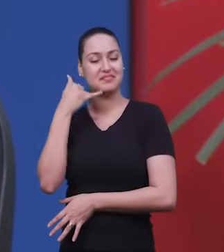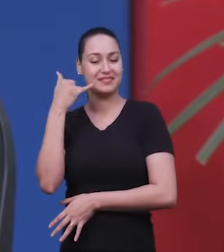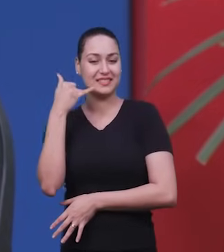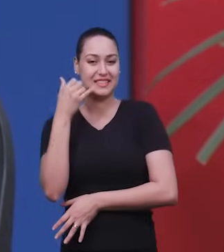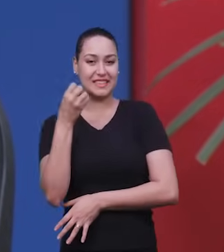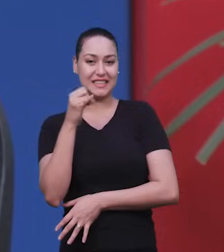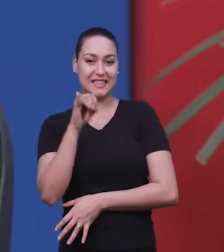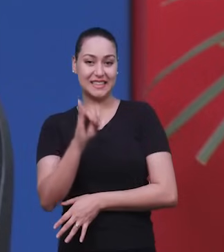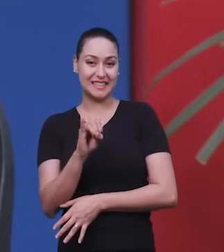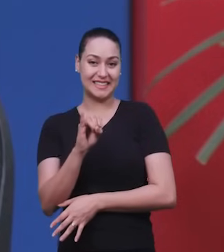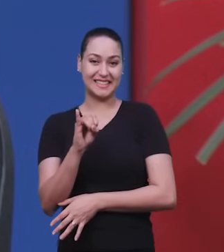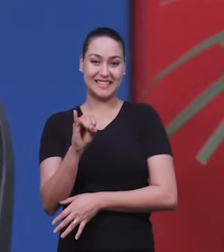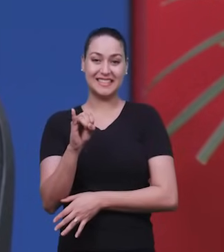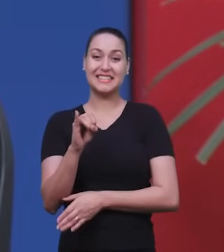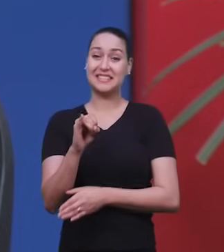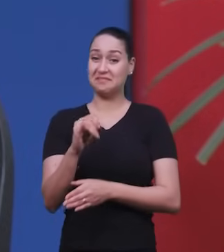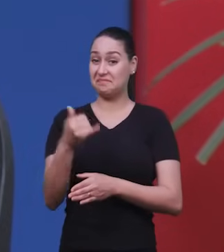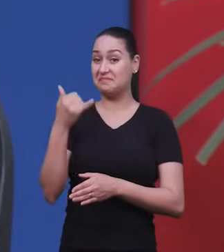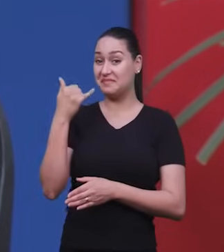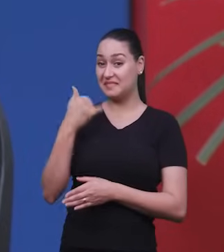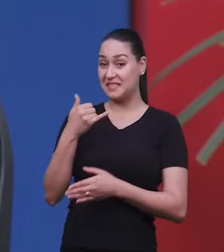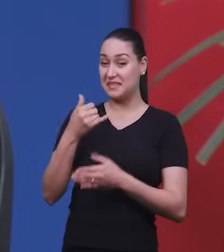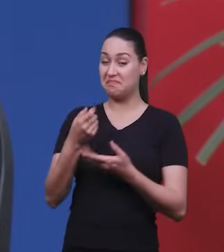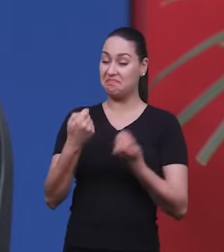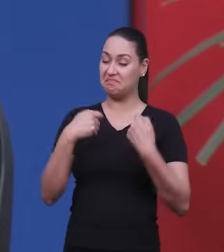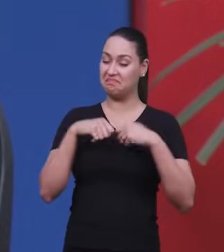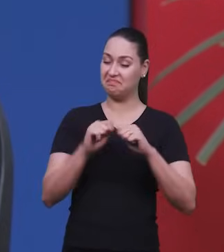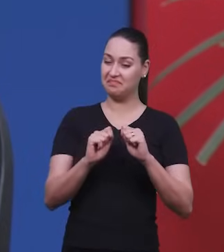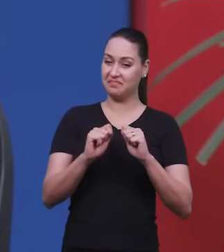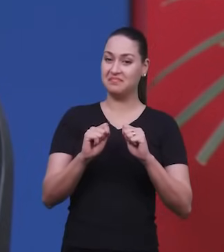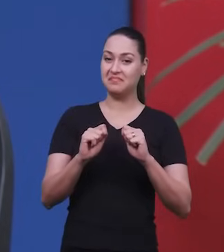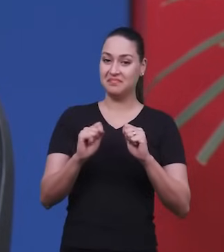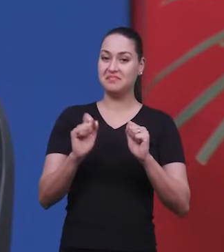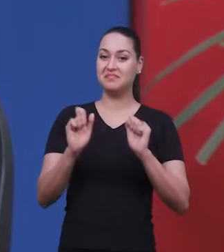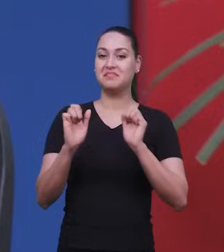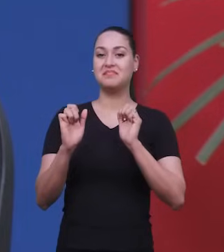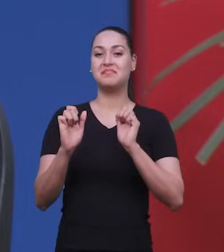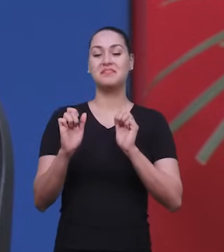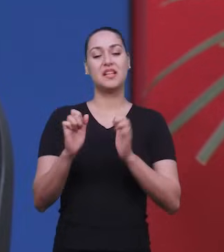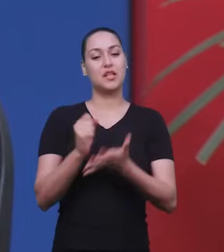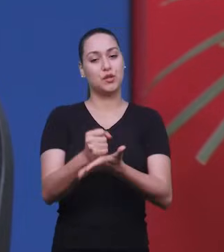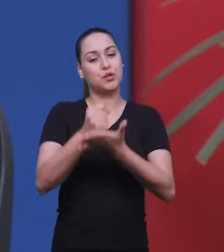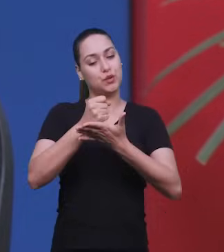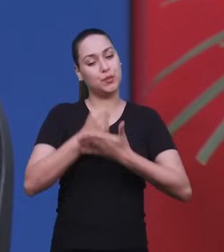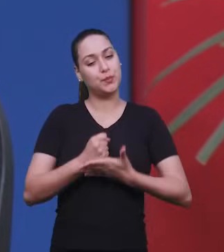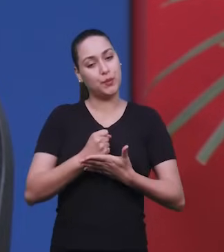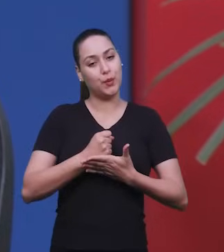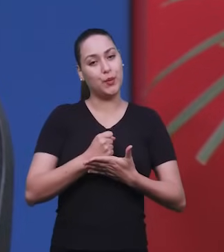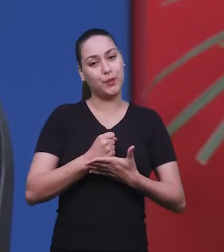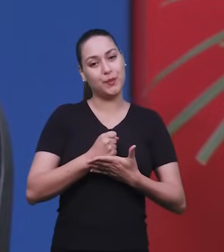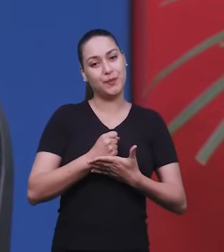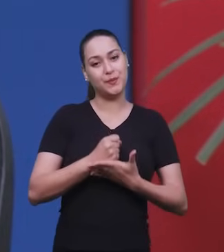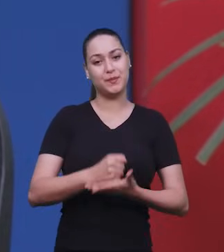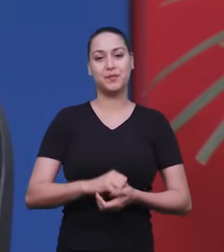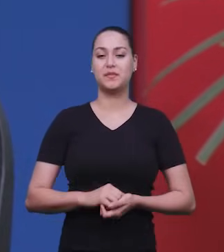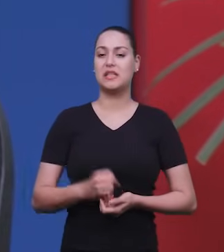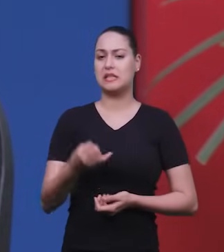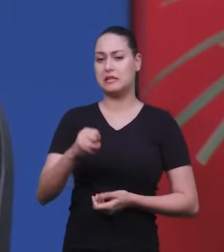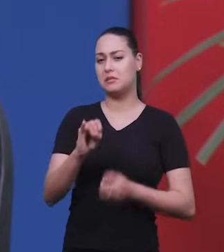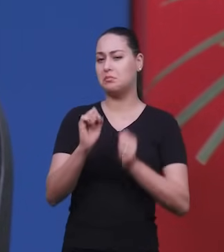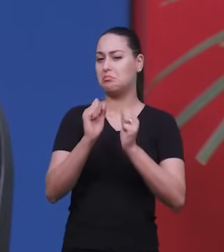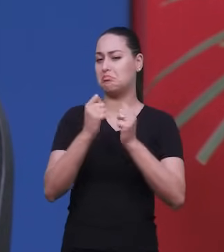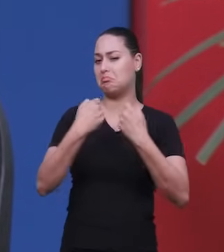que ligar, né, necessitando de uma assistência, necessitando de uma